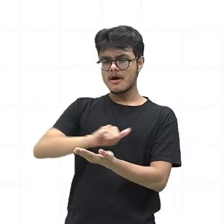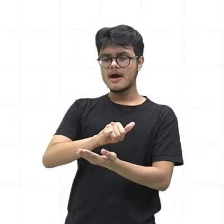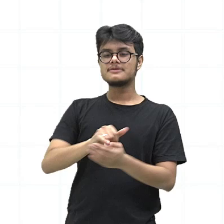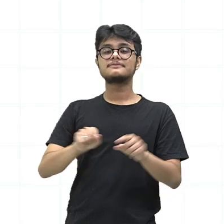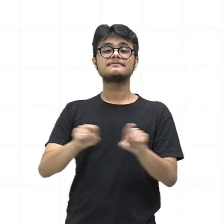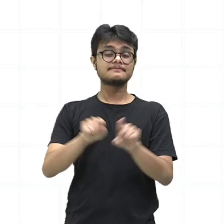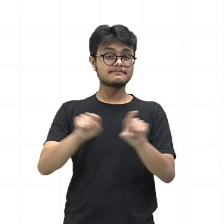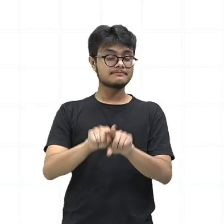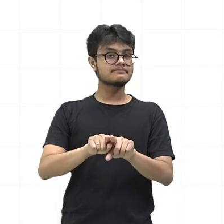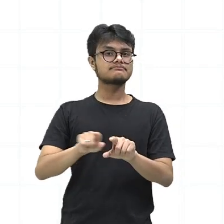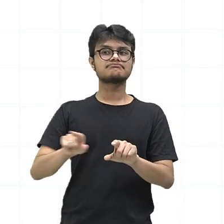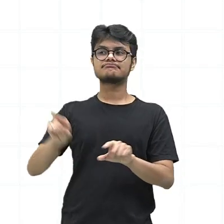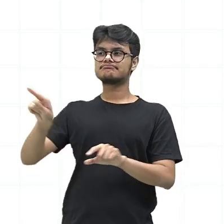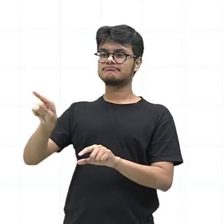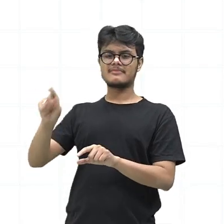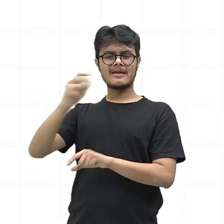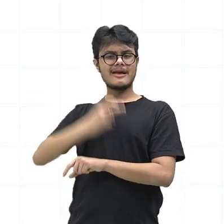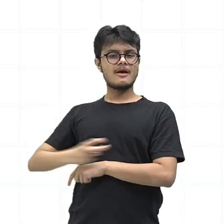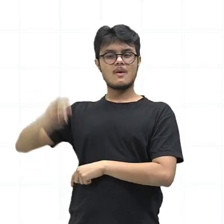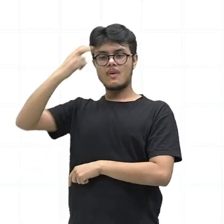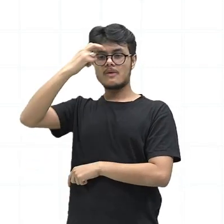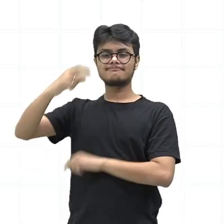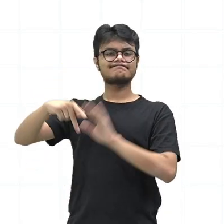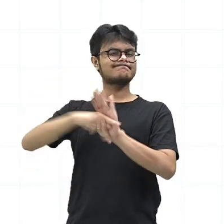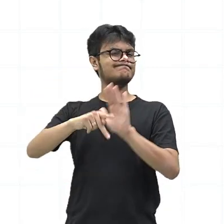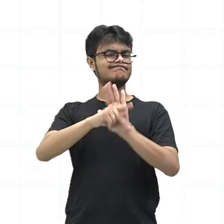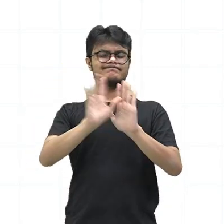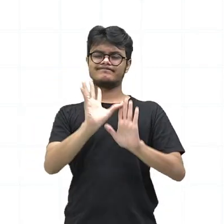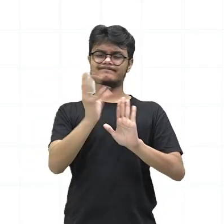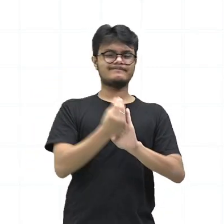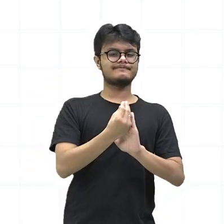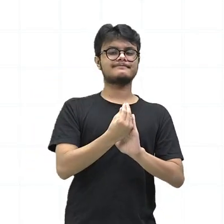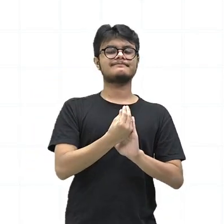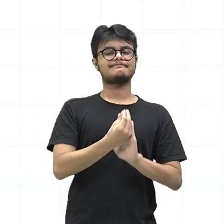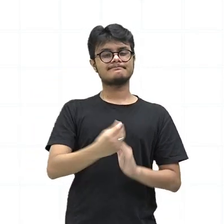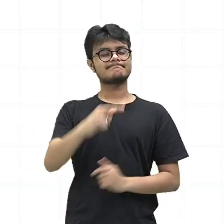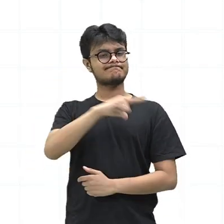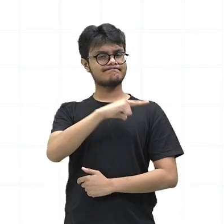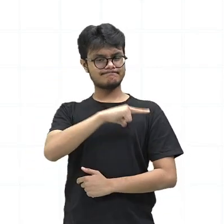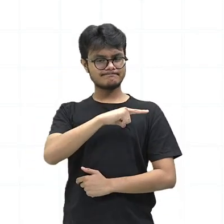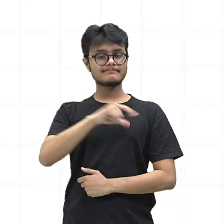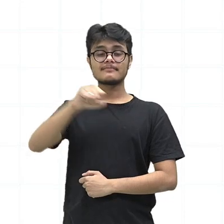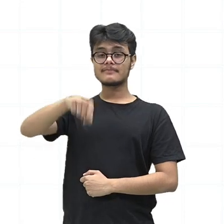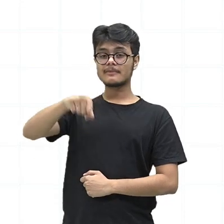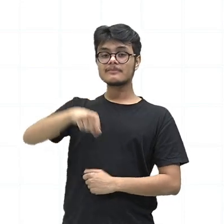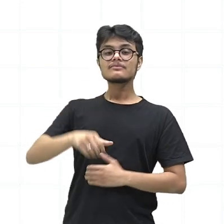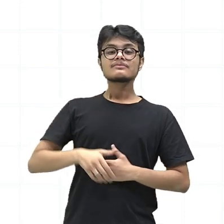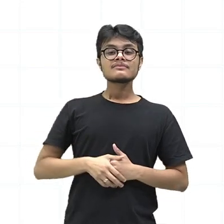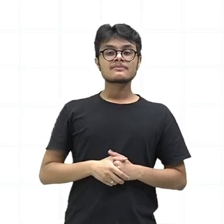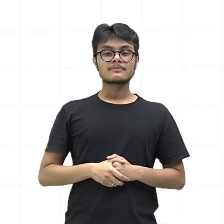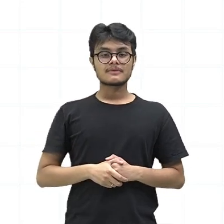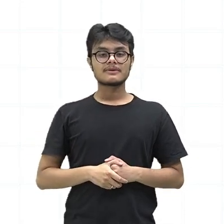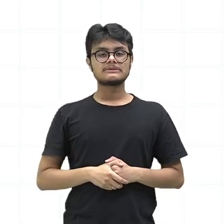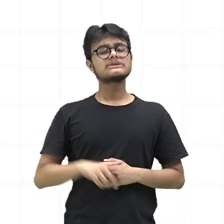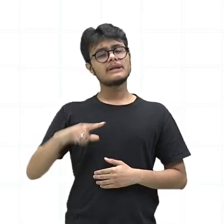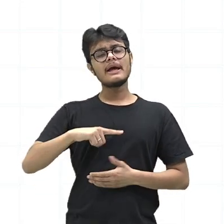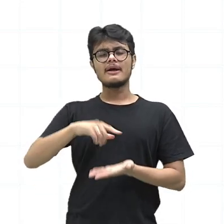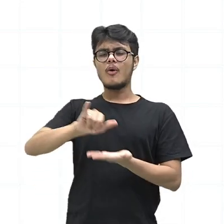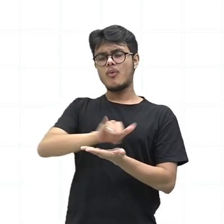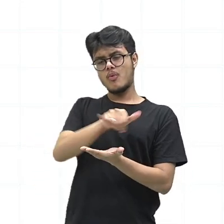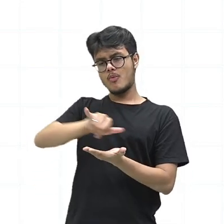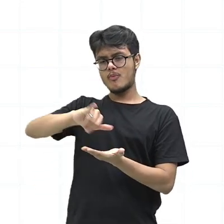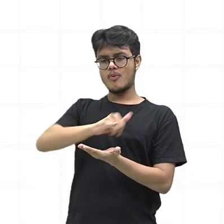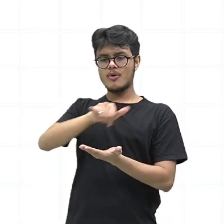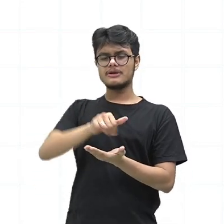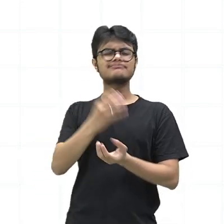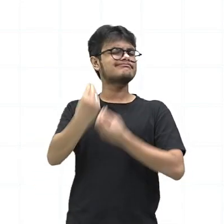é carregado de cultura amazonense, Festival Folclórico, né? Ele tem a participação dos bois, né? Como é que